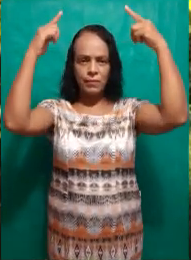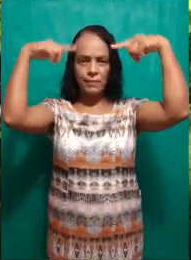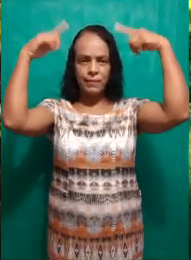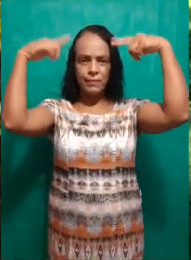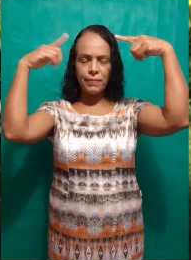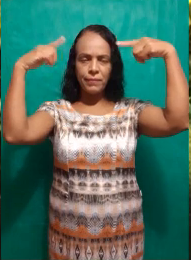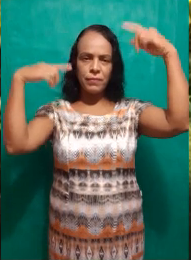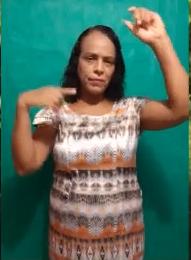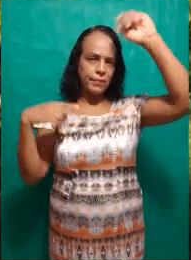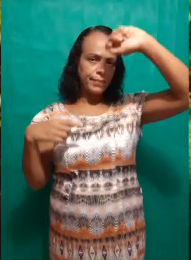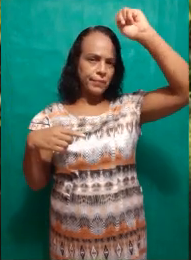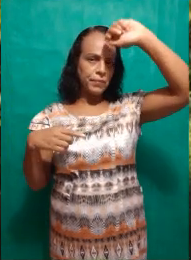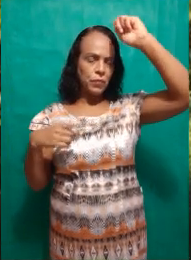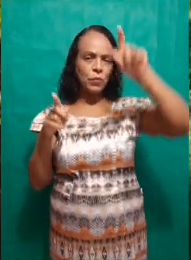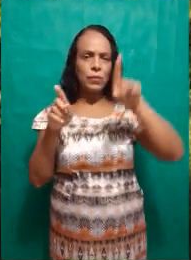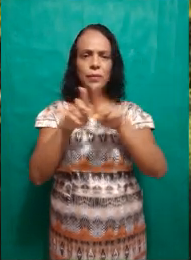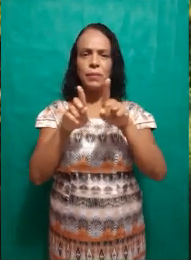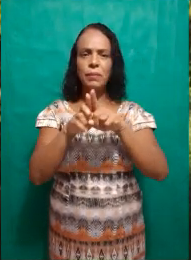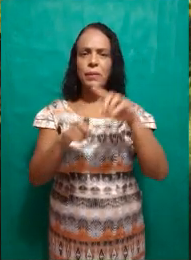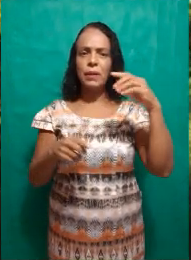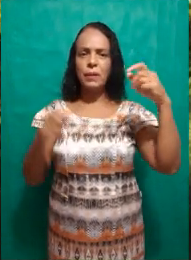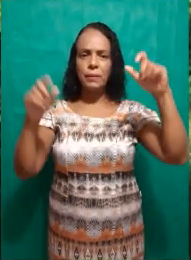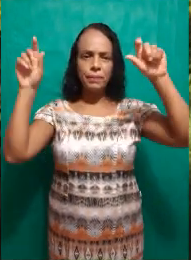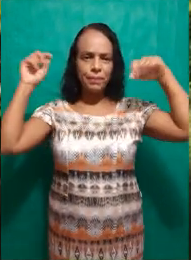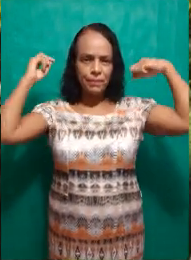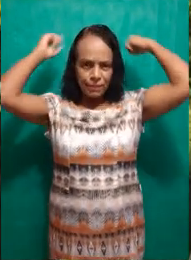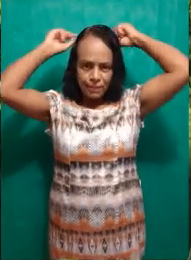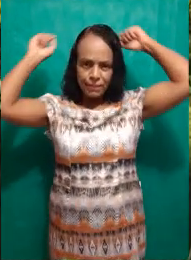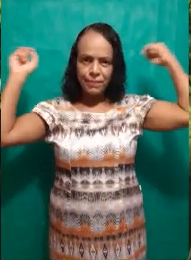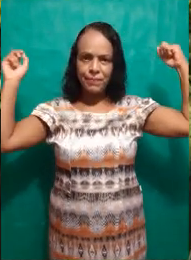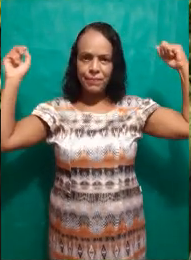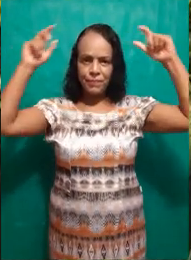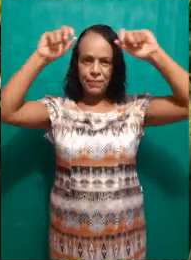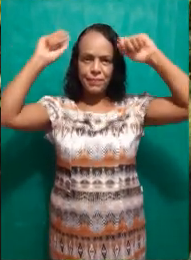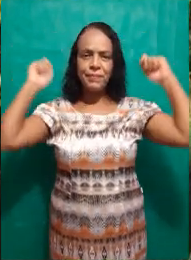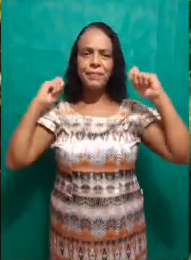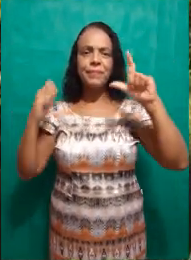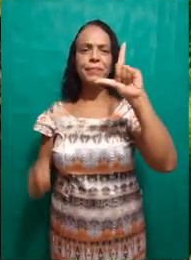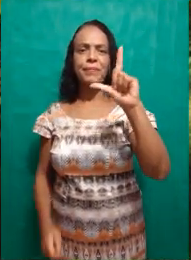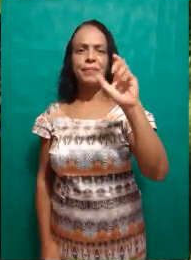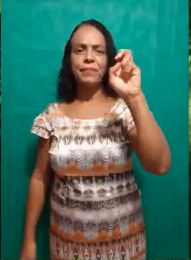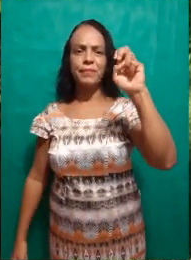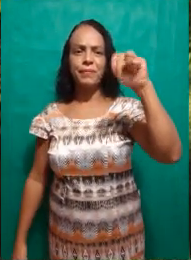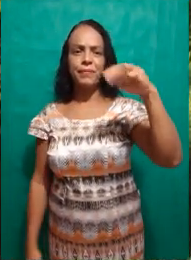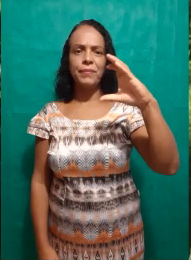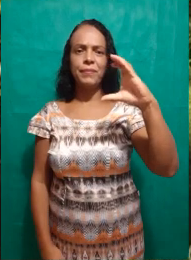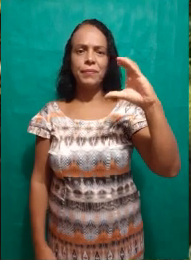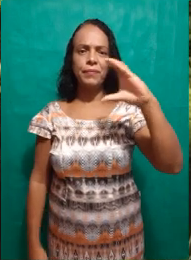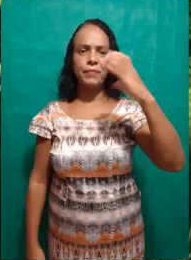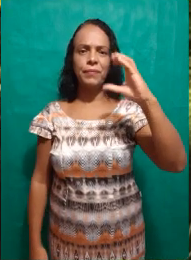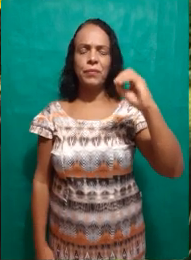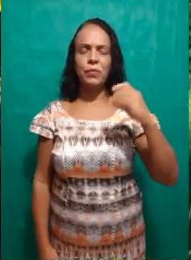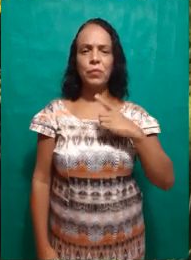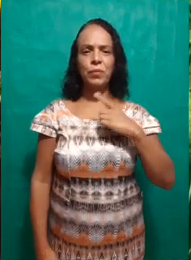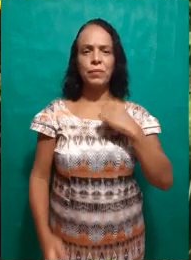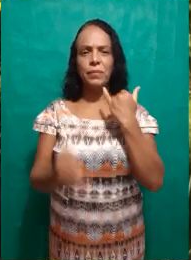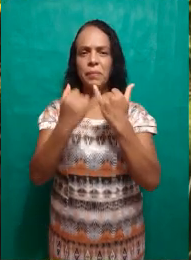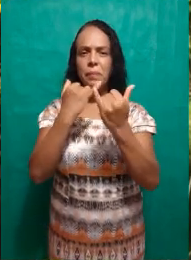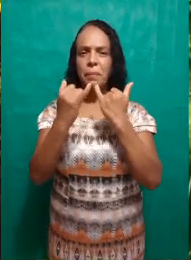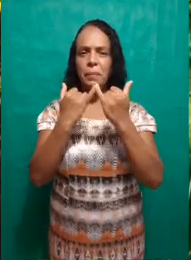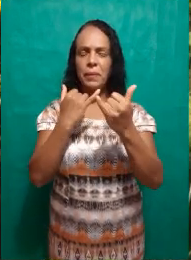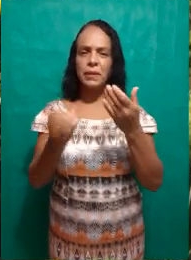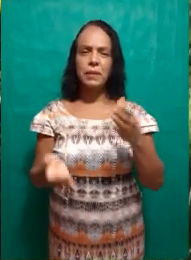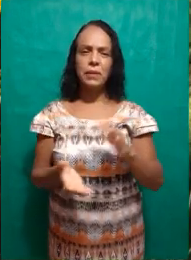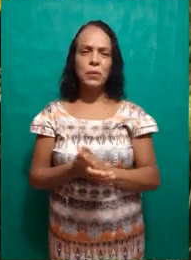e gorro, semelhante a fardamento de um marinheiro,